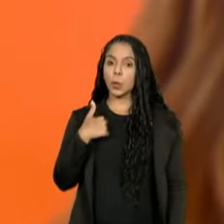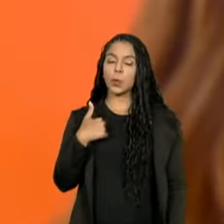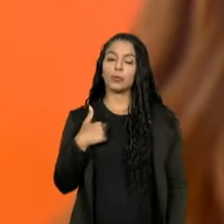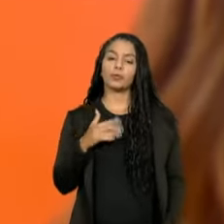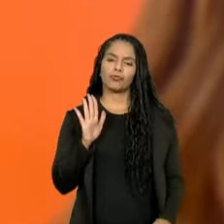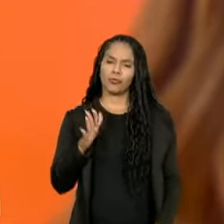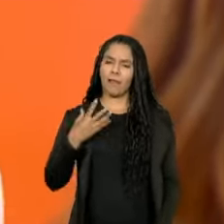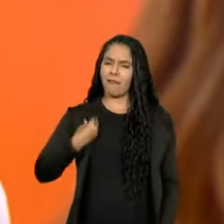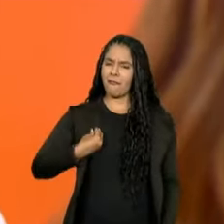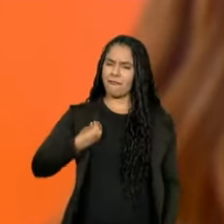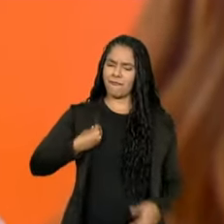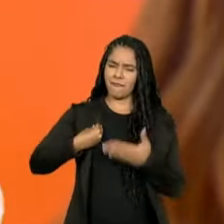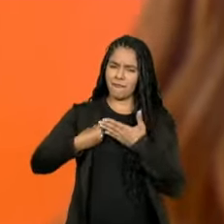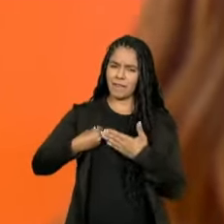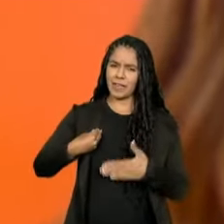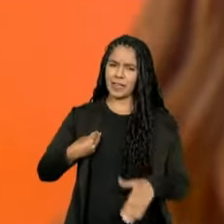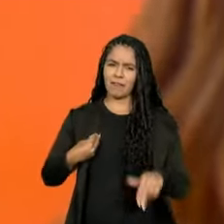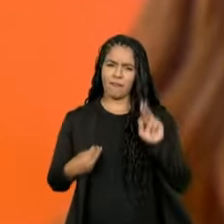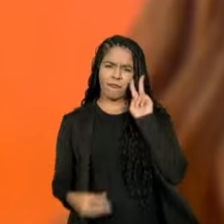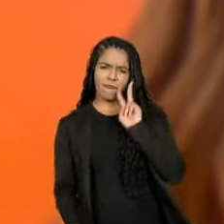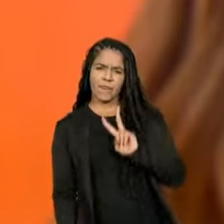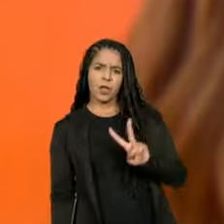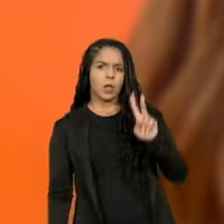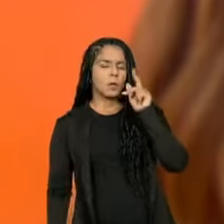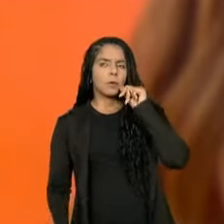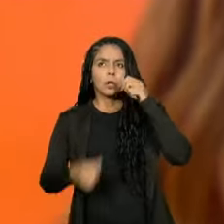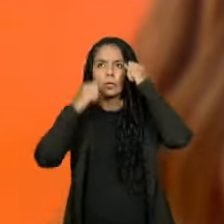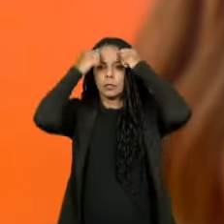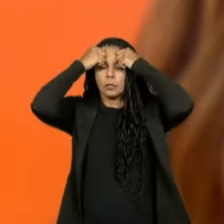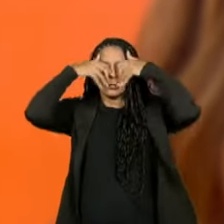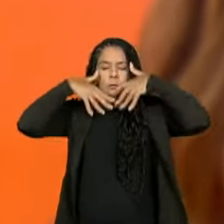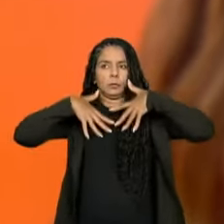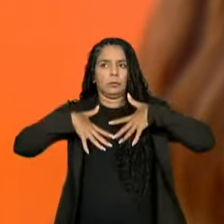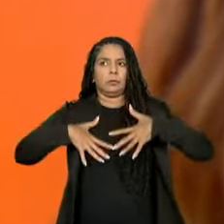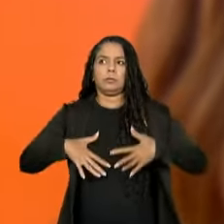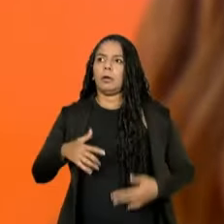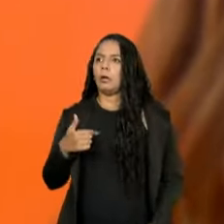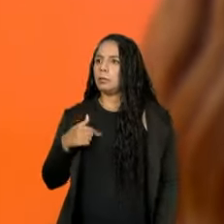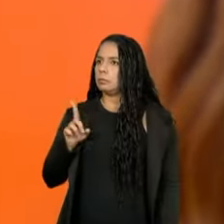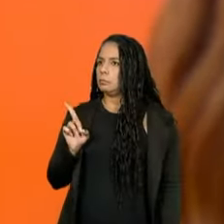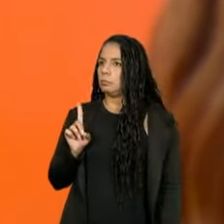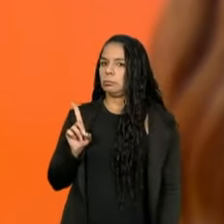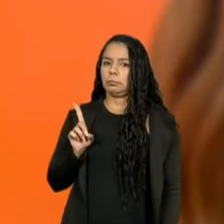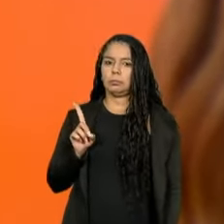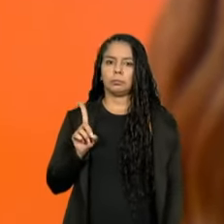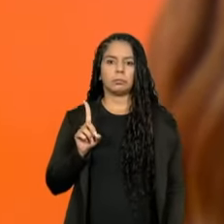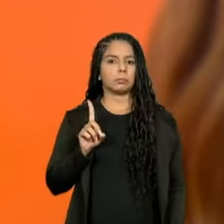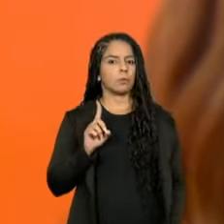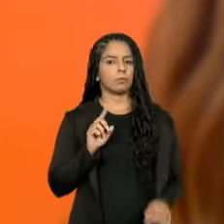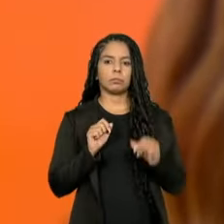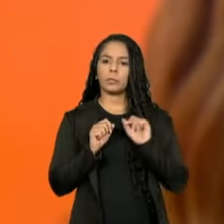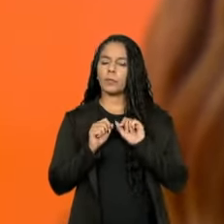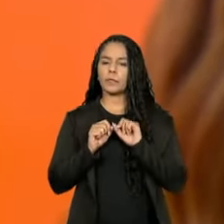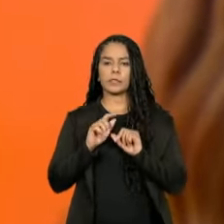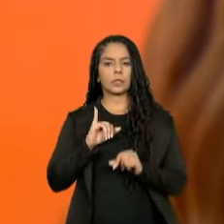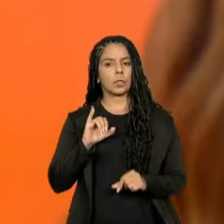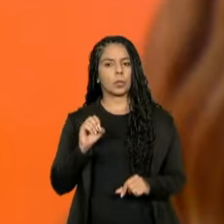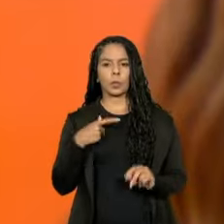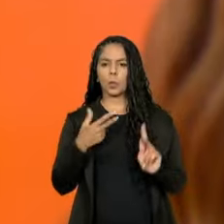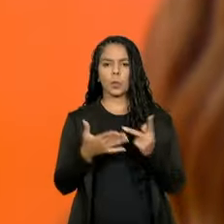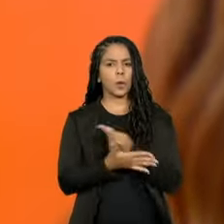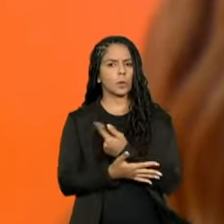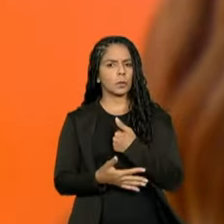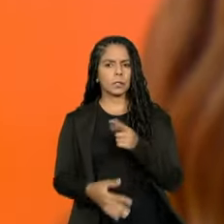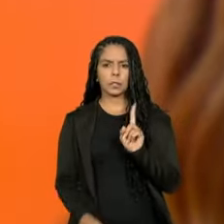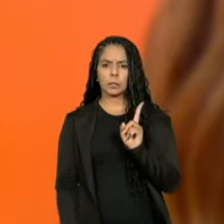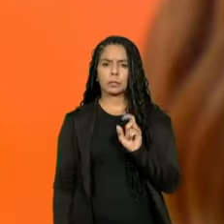passei a minha vida inteira olhando aquelas mulheres suando e eu falei, eu não vou. eu não vou fazer isso, isso não vai acontecer comigo.